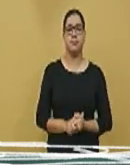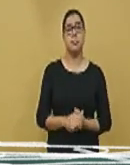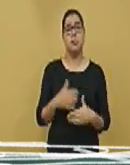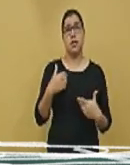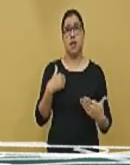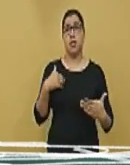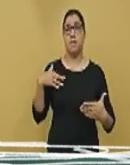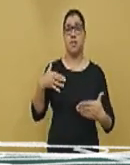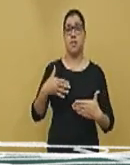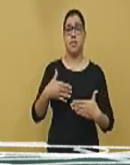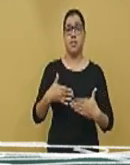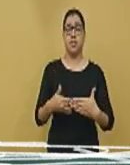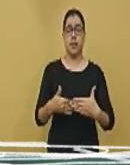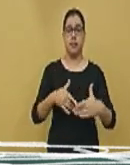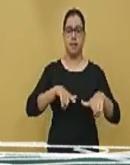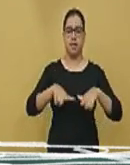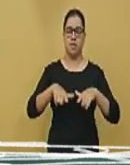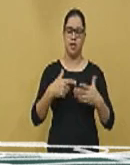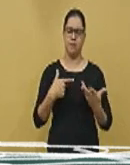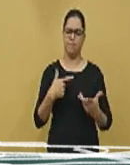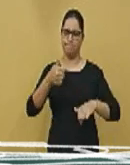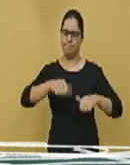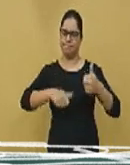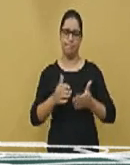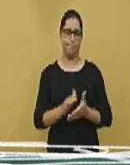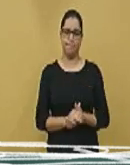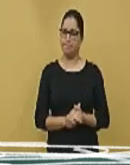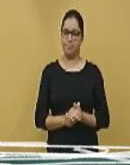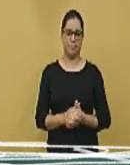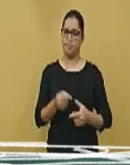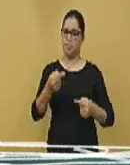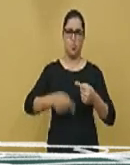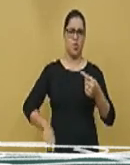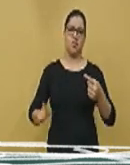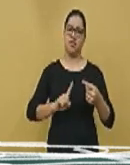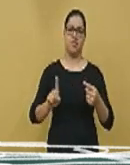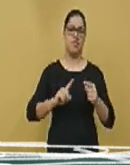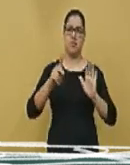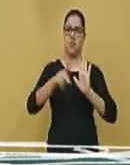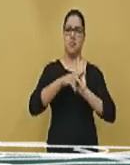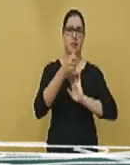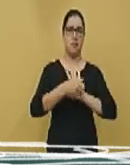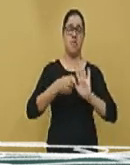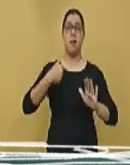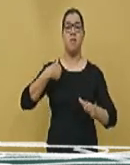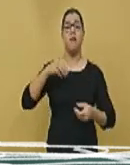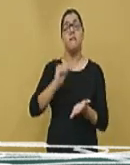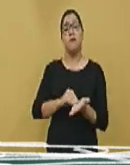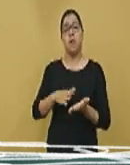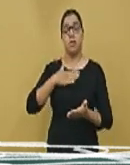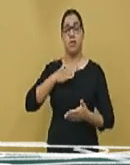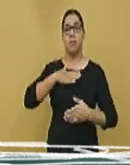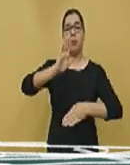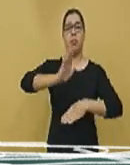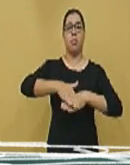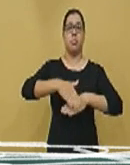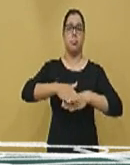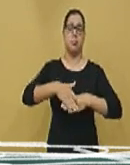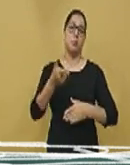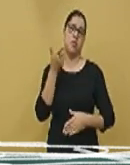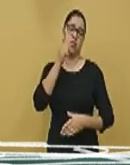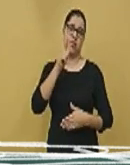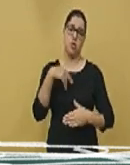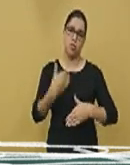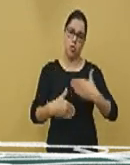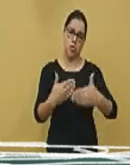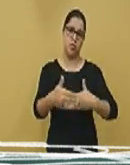momento que eu avaliei e falei, não posso mais contribuir com esse projeto, eu não tenho autonomia para desenvolver as minhas atribuições, né?